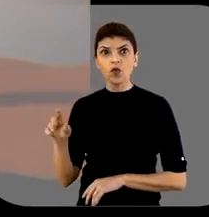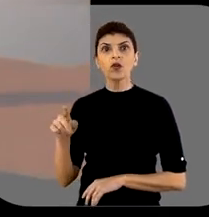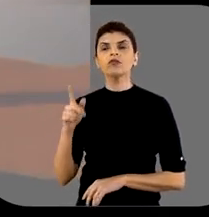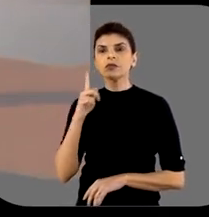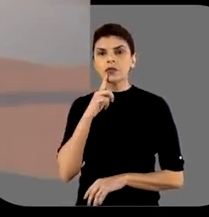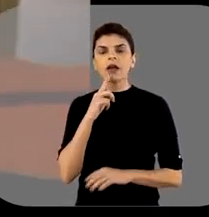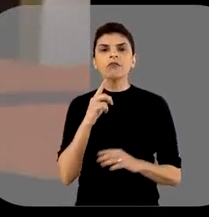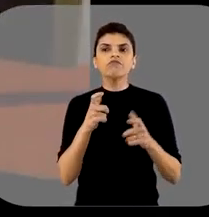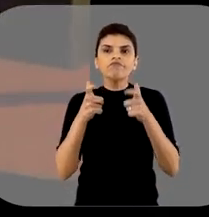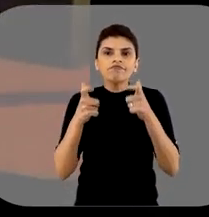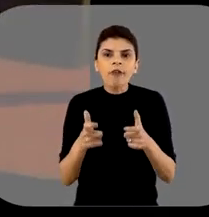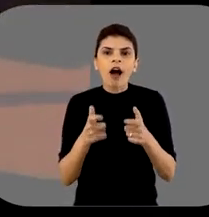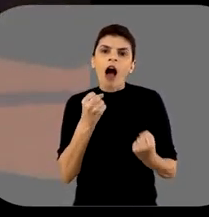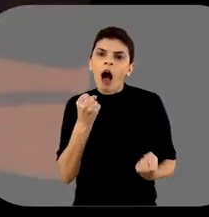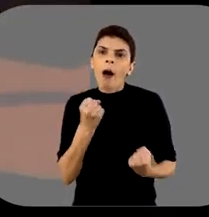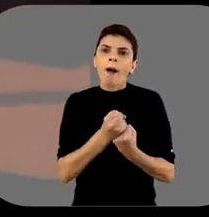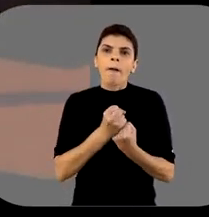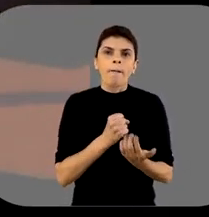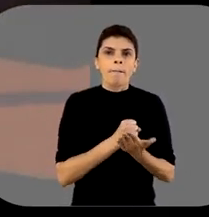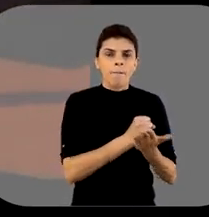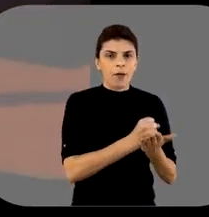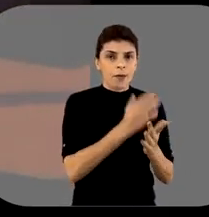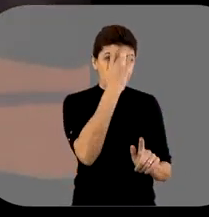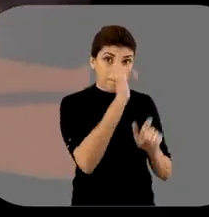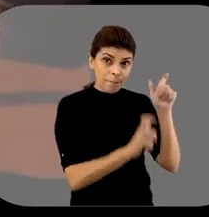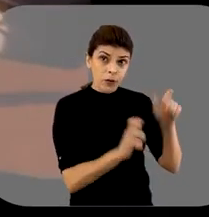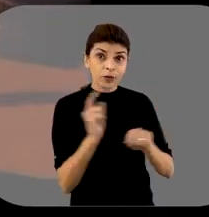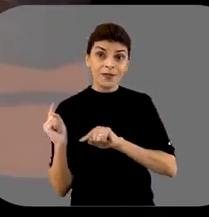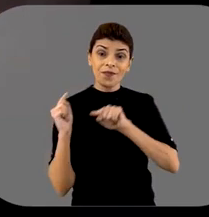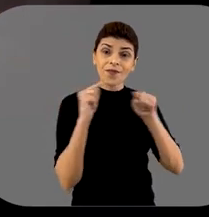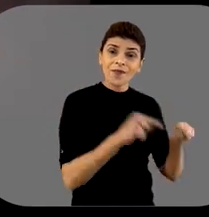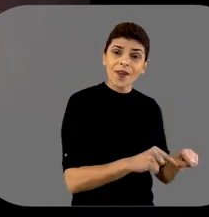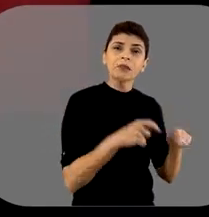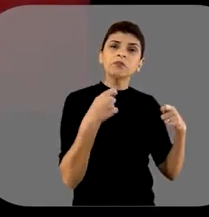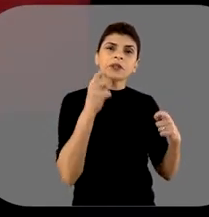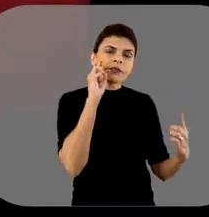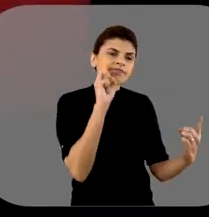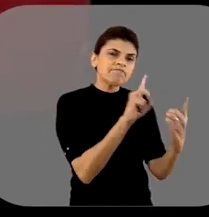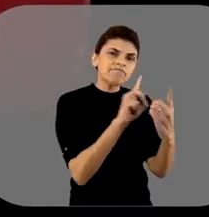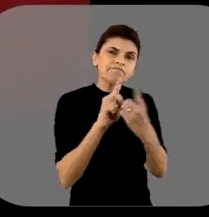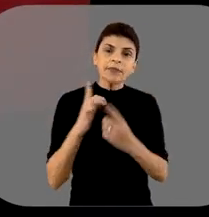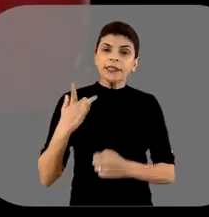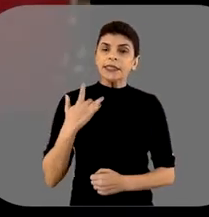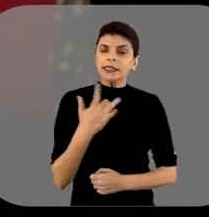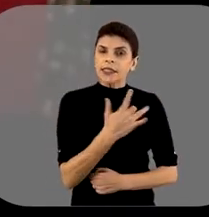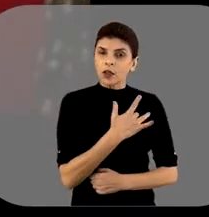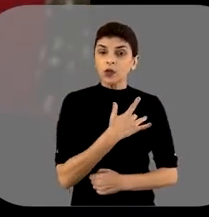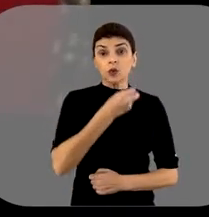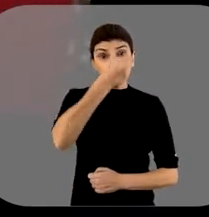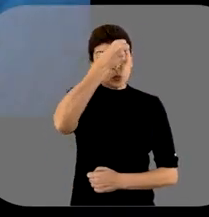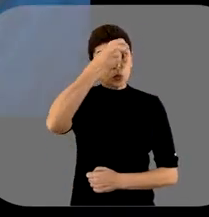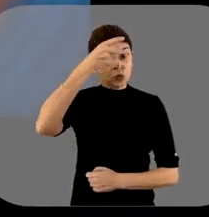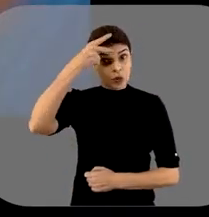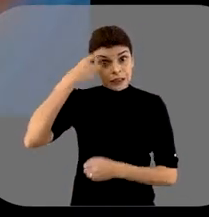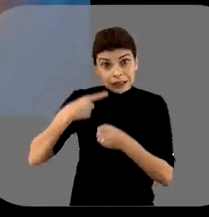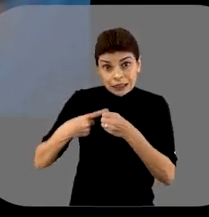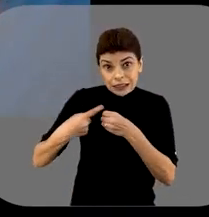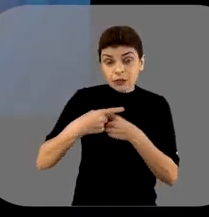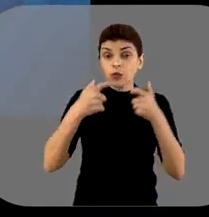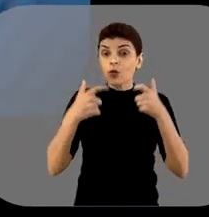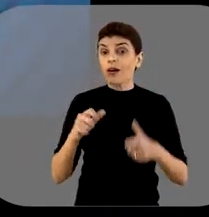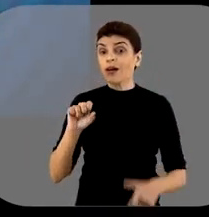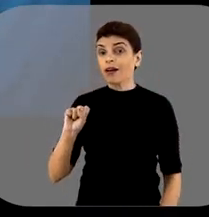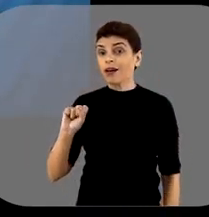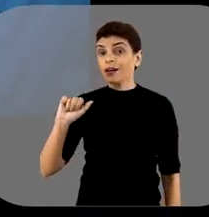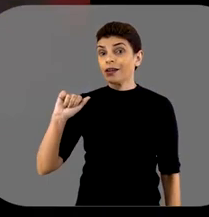de apoio mesmo à população indígena Waiwai, que vem referenciada para os serviços de saúde no município de Santarém, que é